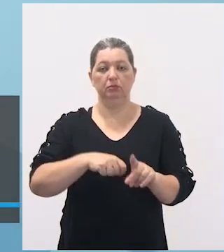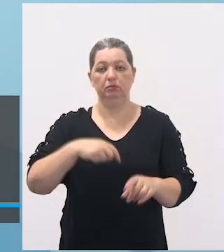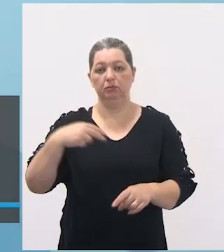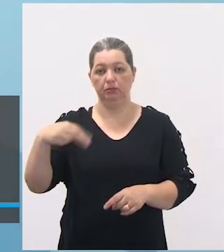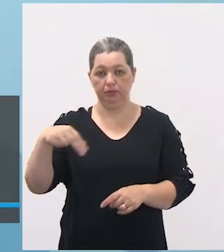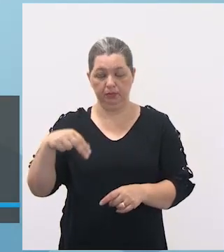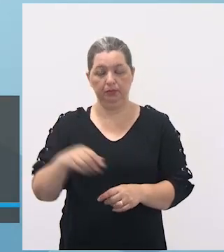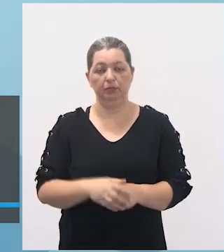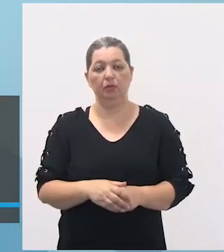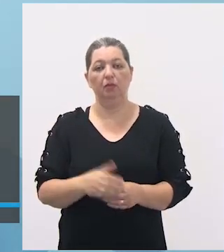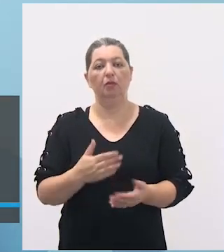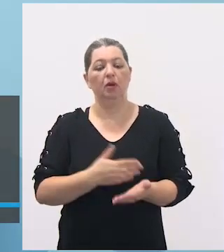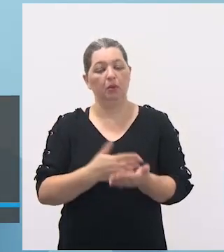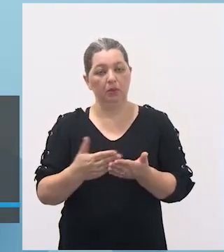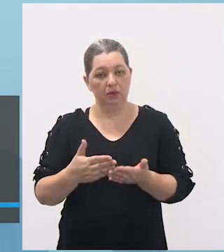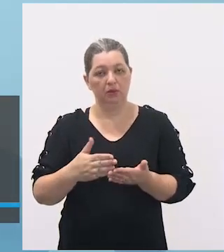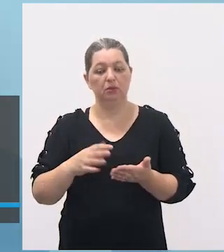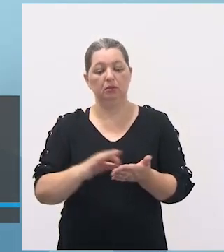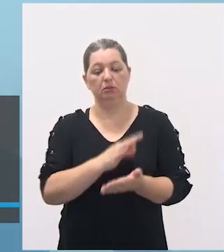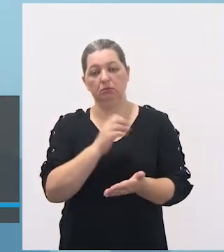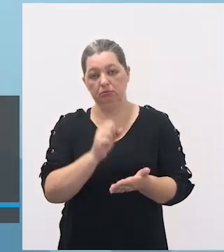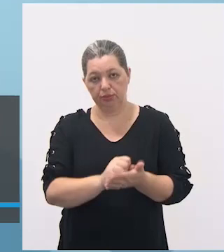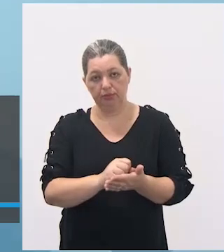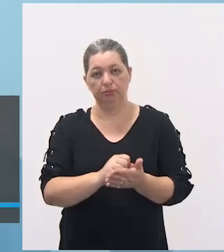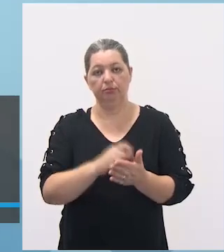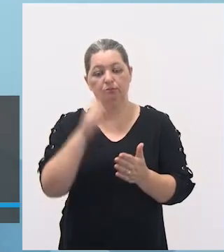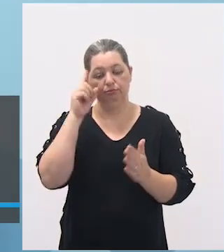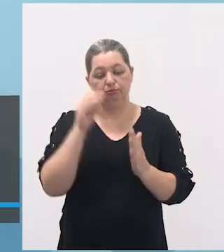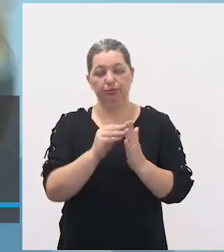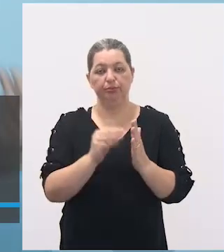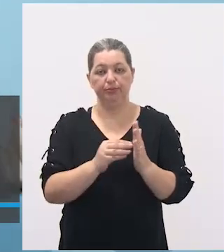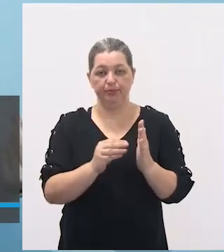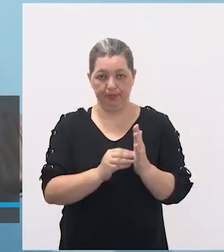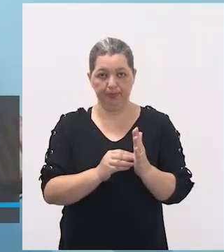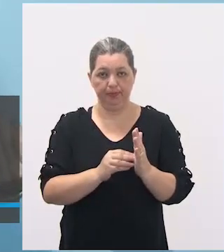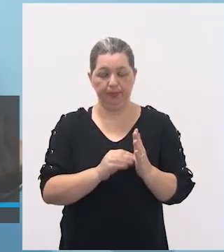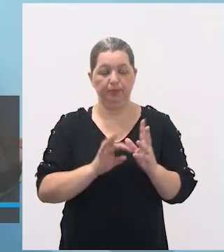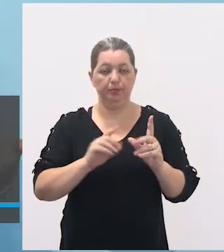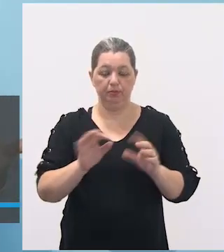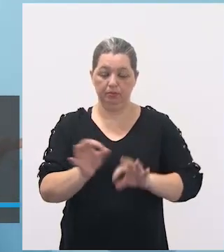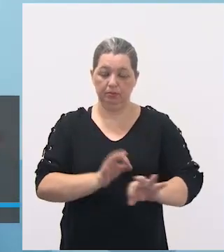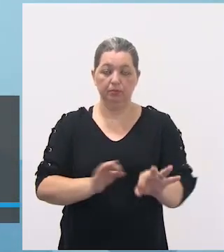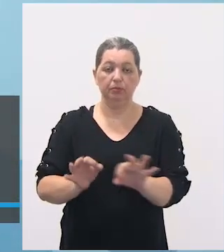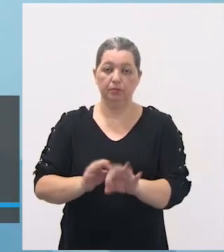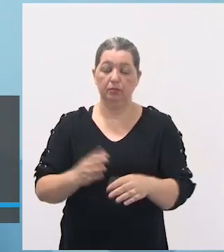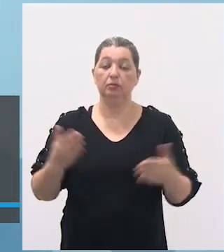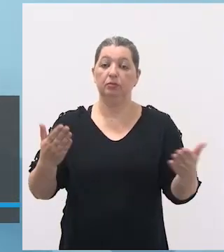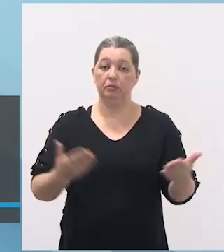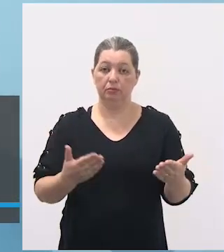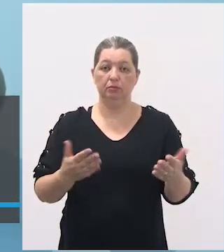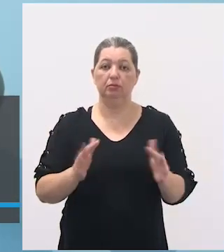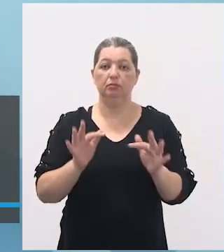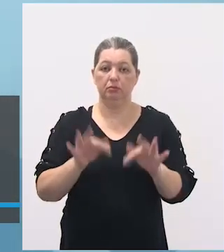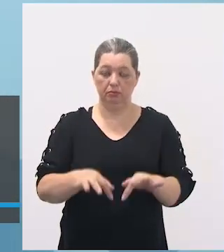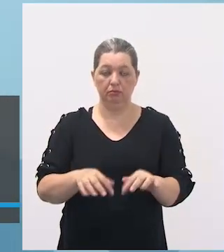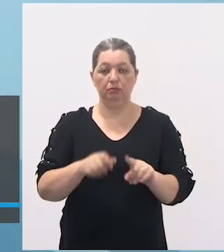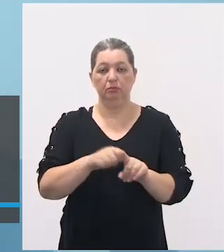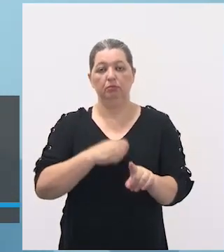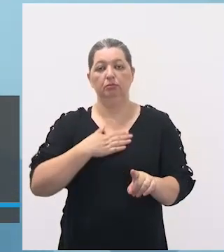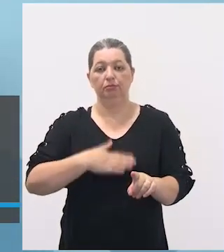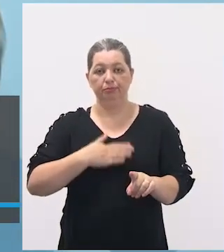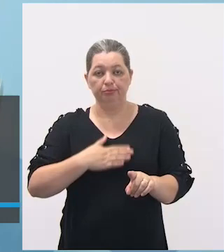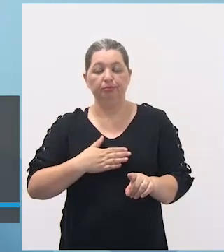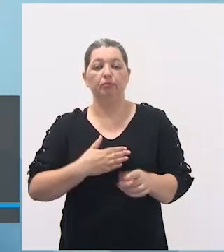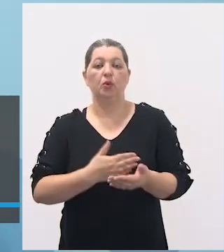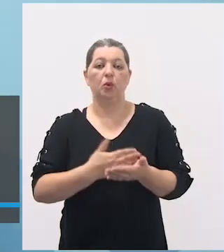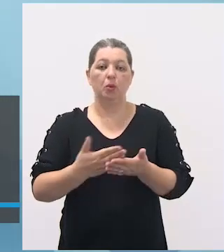começar os agendamentos, então, enfim, toda essa movimentação, mas a gente está aqui já, final de agosto, começando essa